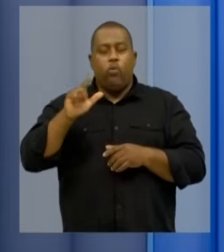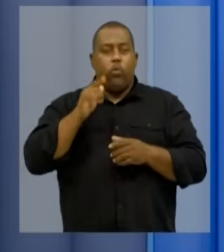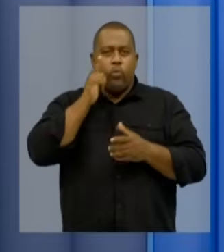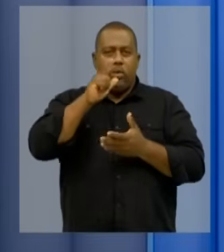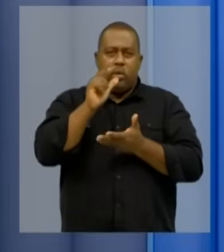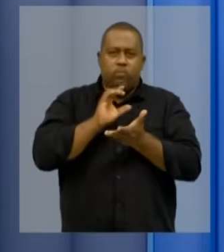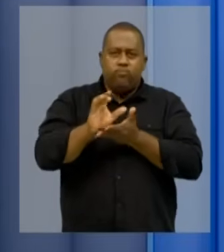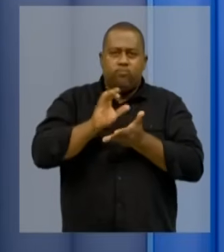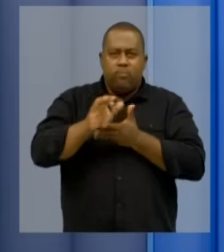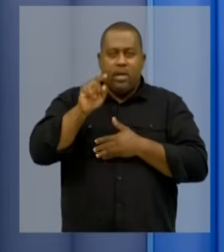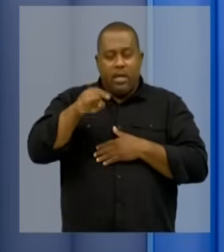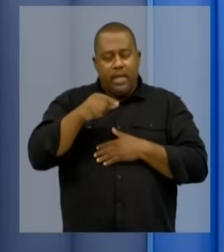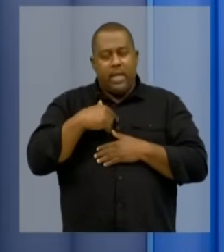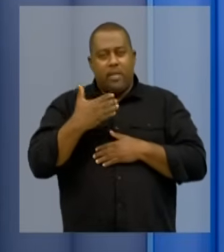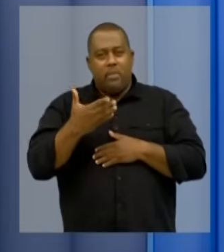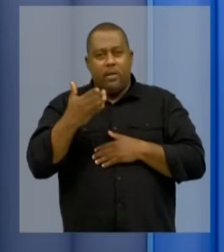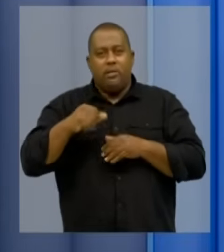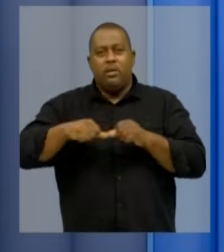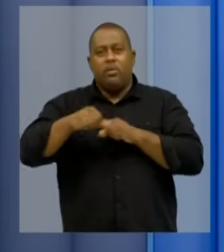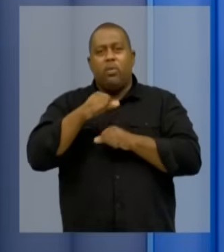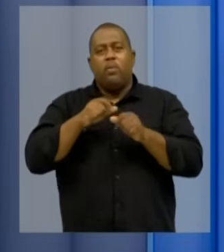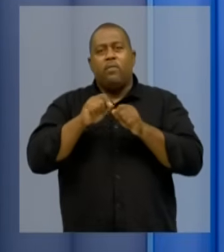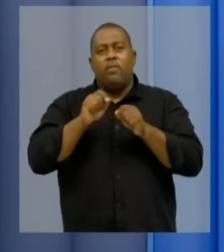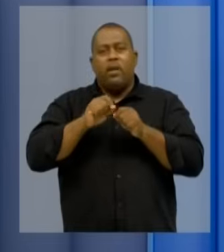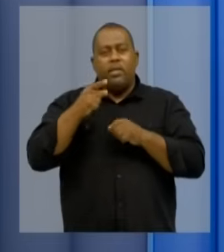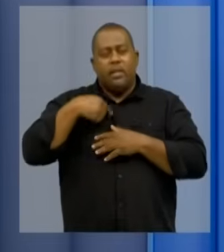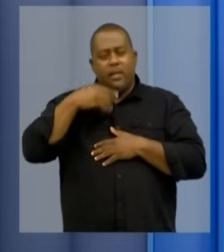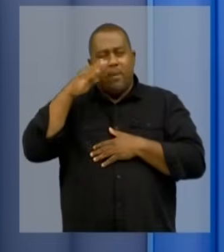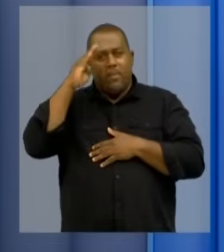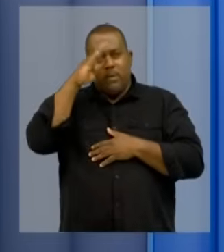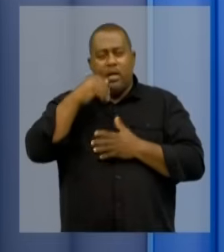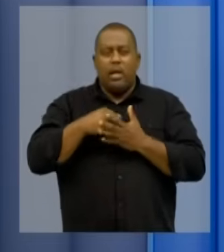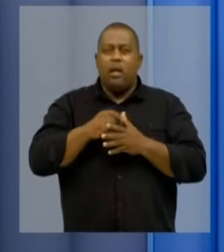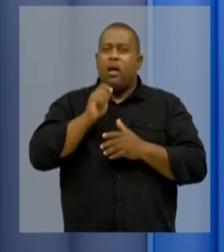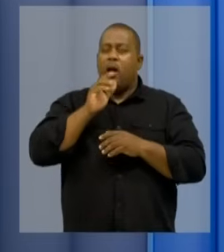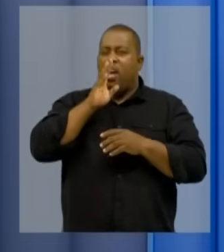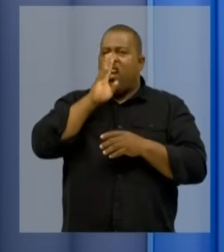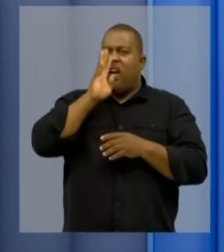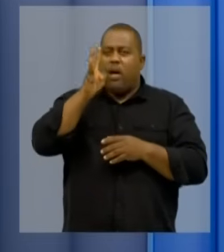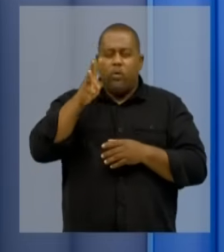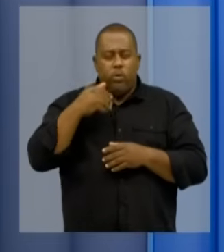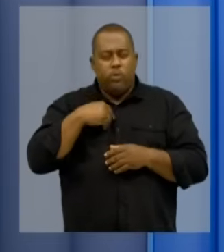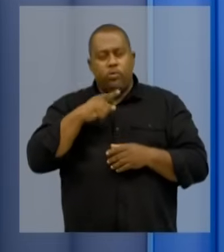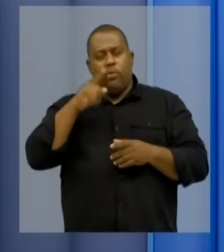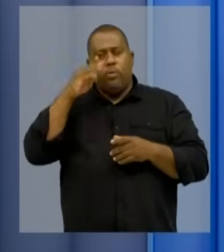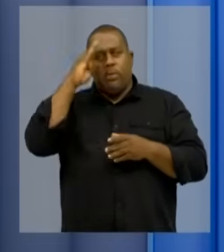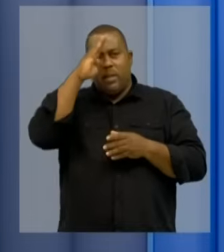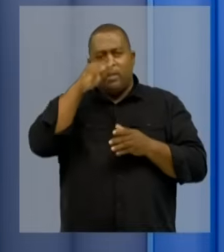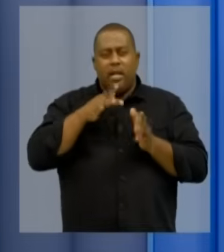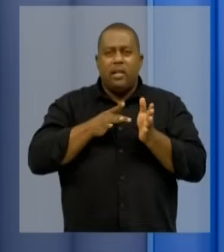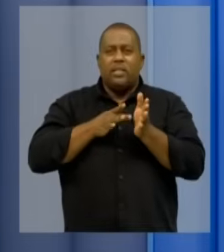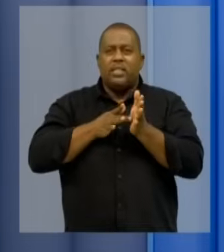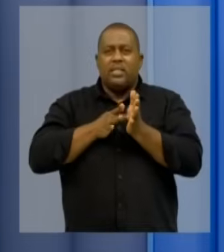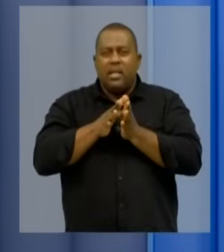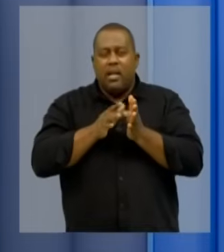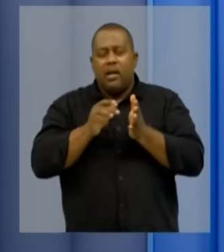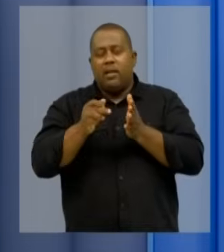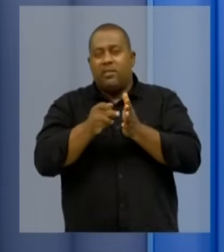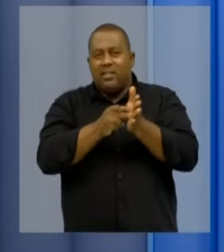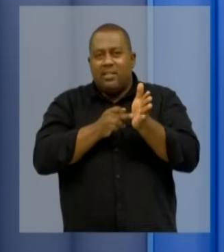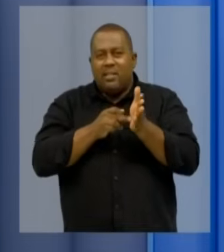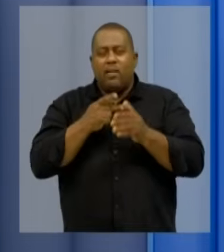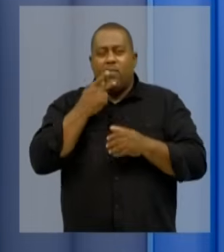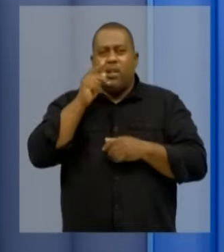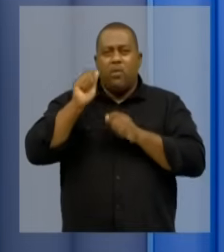benefício. E como é que ele vai fazer com o Bolsonaro? Que chamou o Bolsonaro de genocida, que atacou o presidente, que disse que não queria que o presidente pisasse na